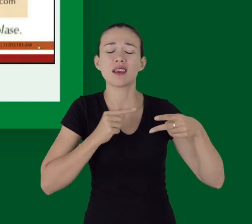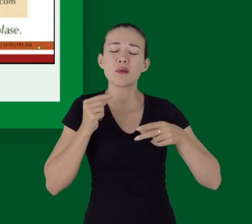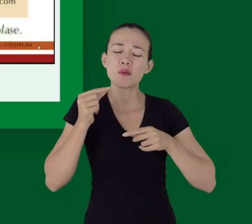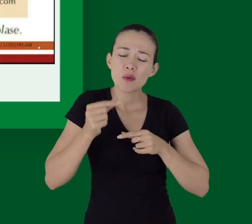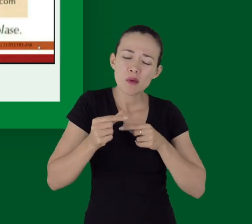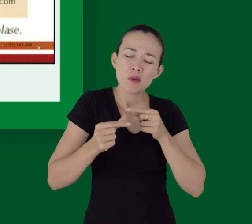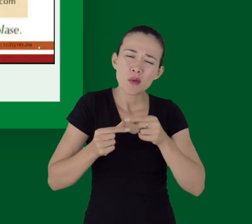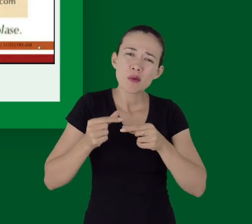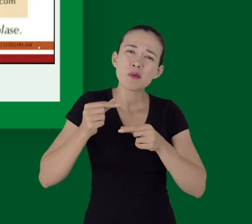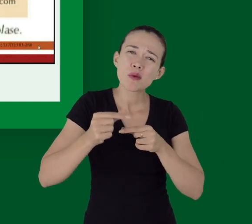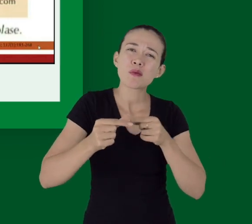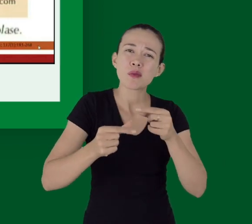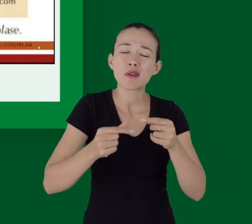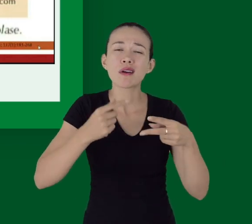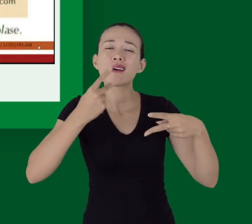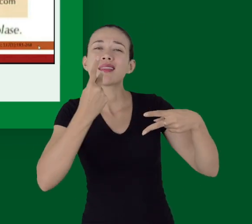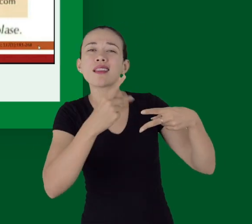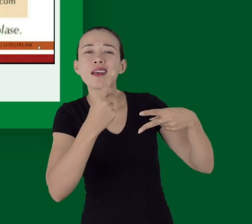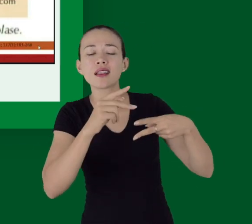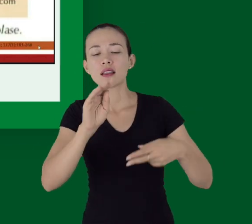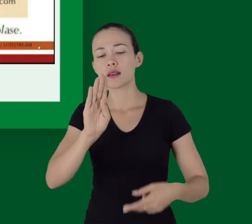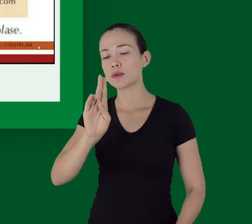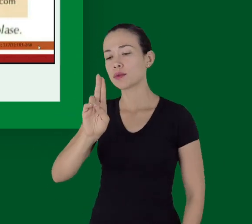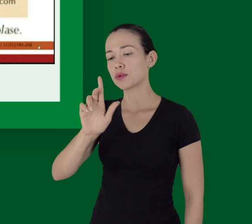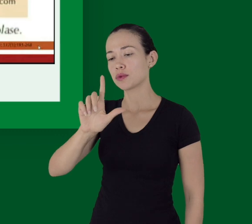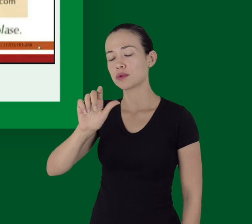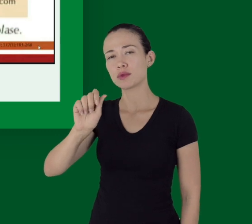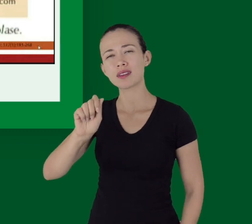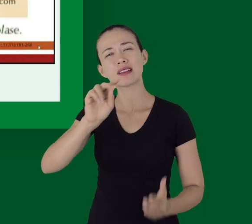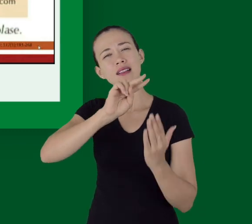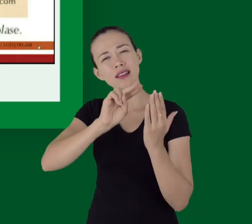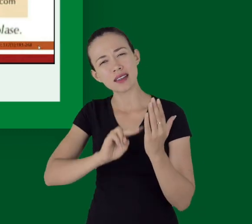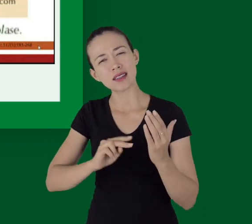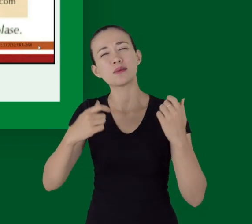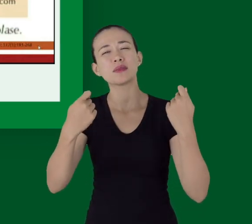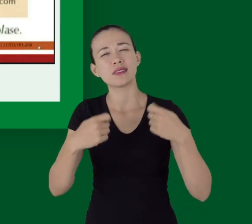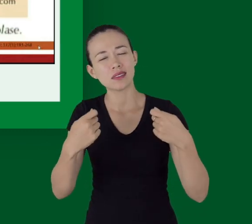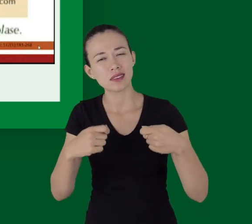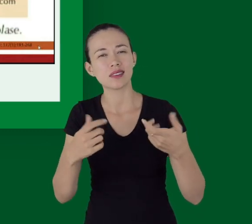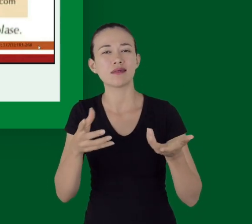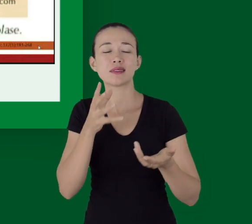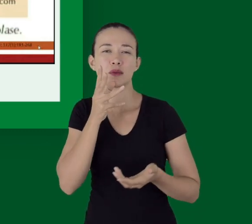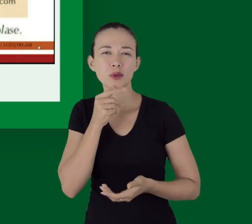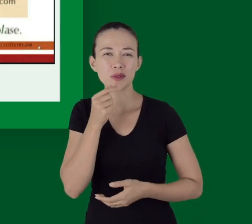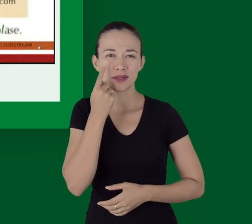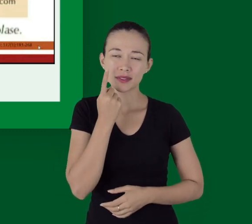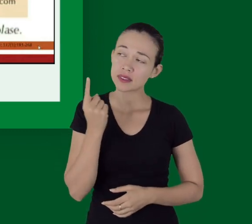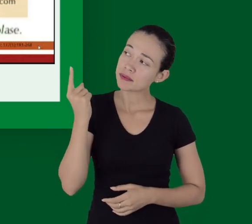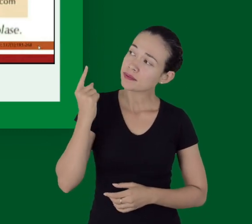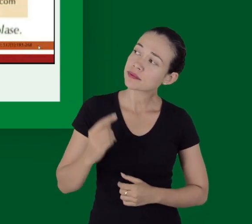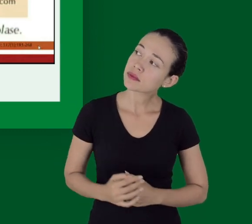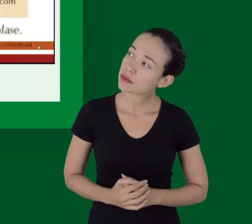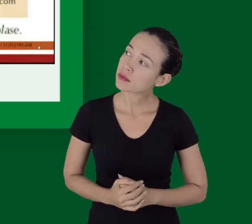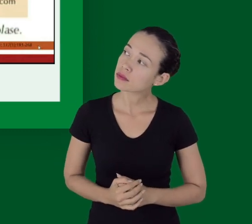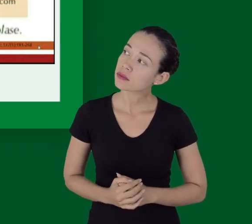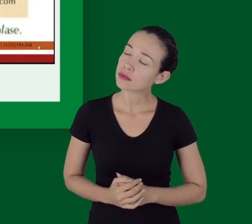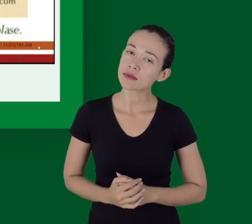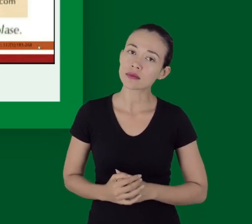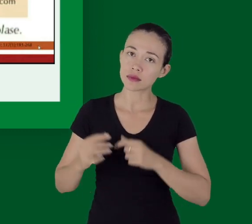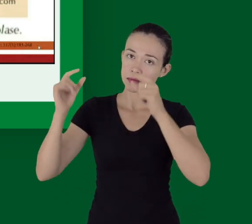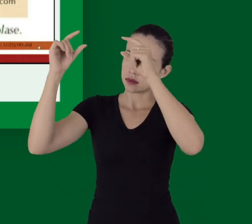difícil, você tem que ler a bula e tudo. Então, assim, aqui fala, né, você vai fazer uma dose